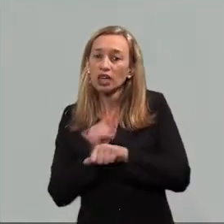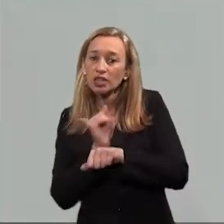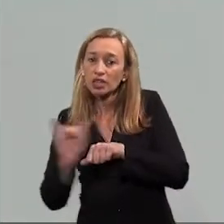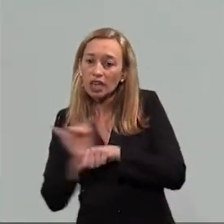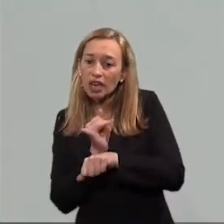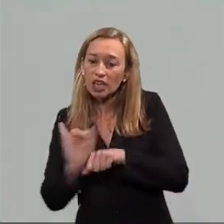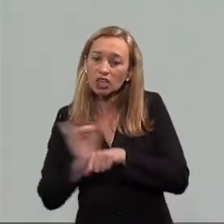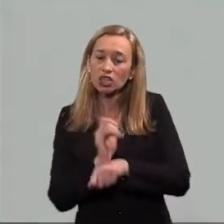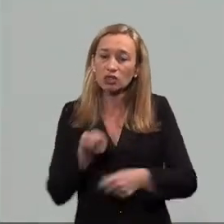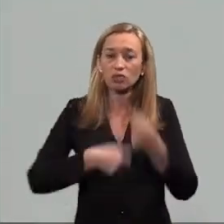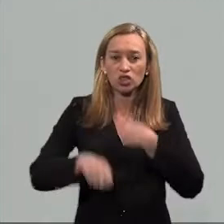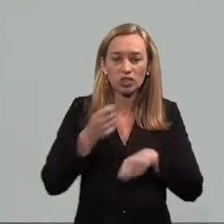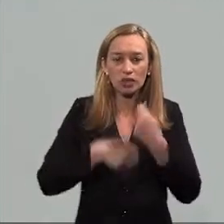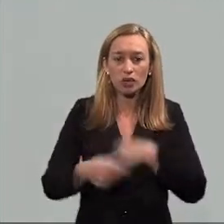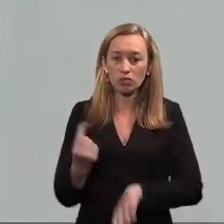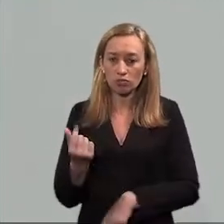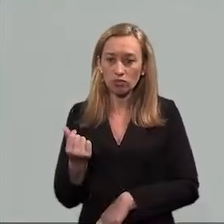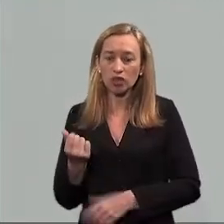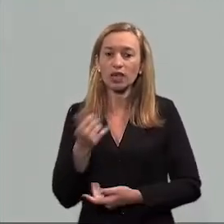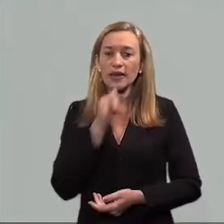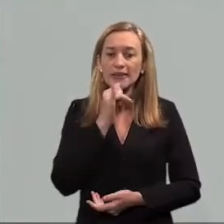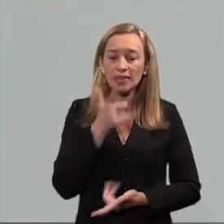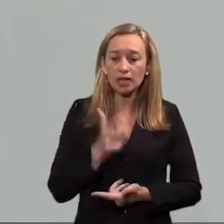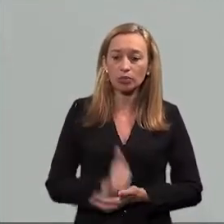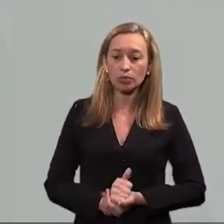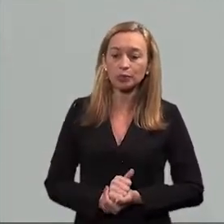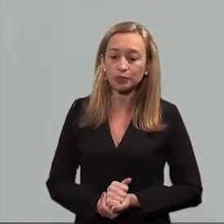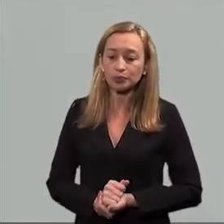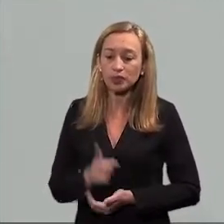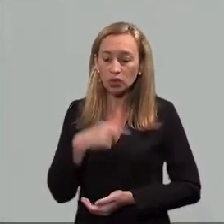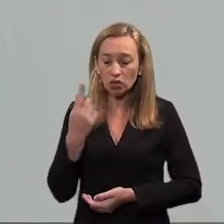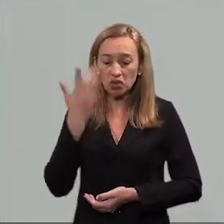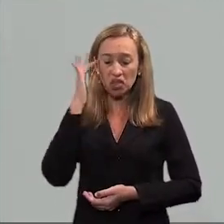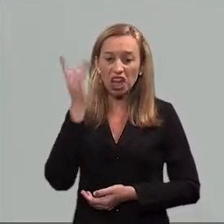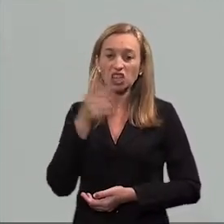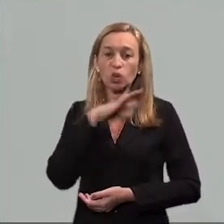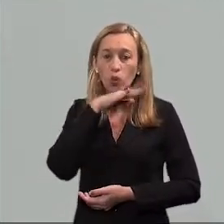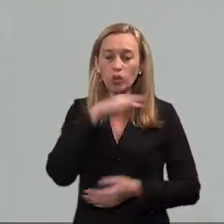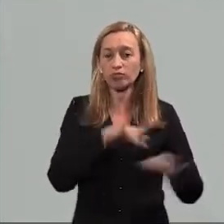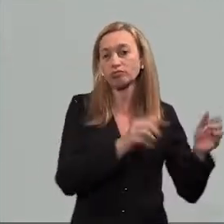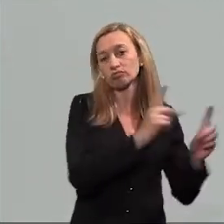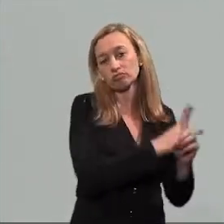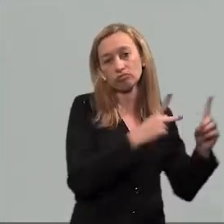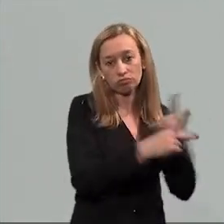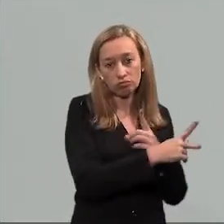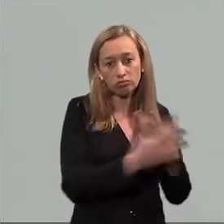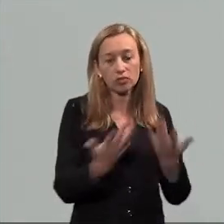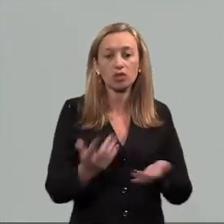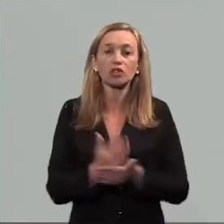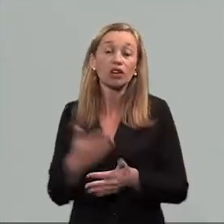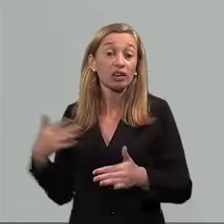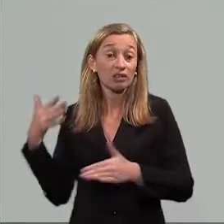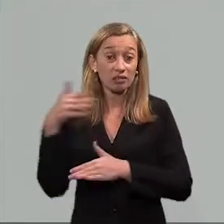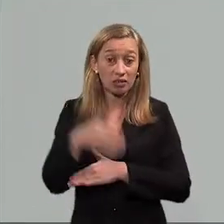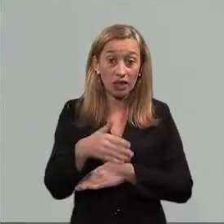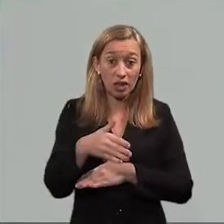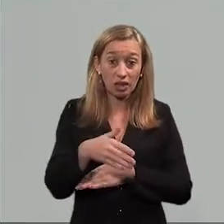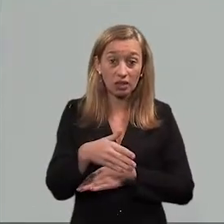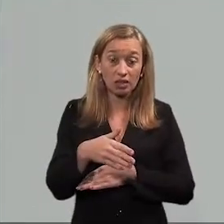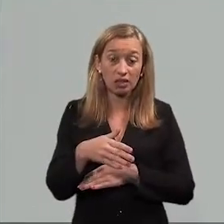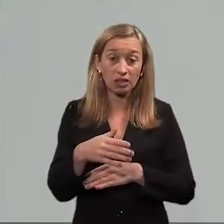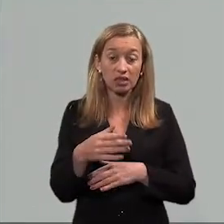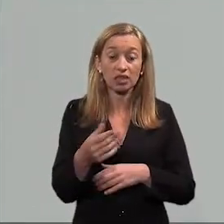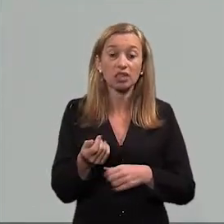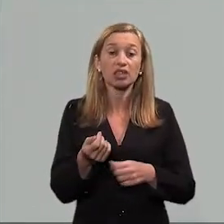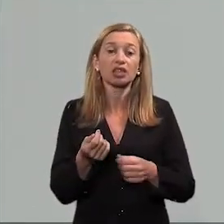gestão mais financiarizada. Por exemplo, uma das questões que a gente acha que foi muito ruim para o Rio Previdência foi ele entrar nessa dinâmica